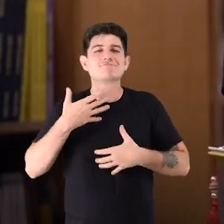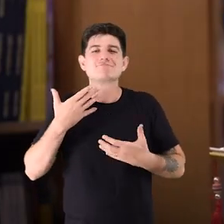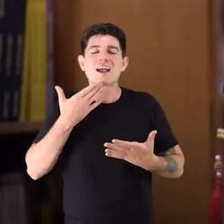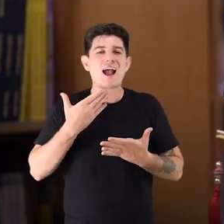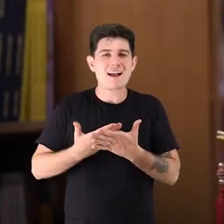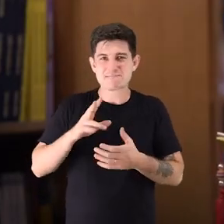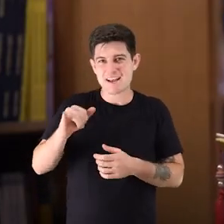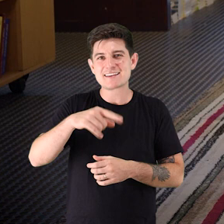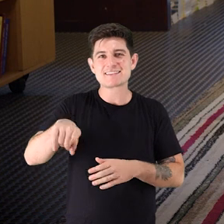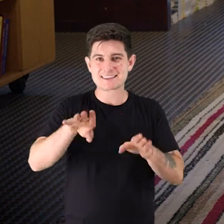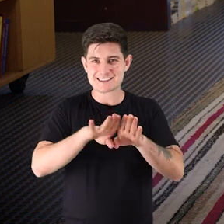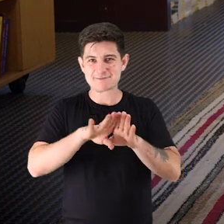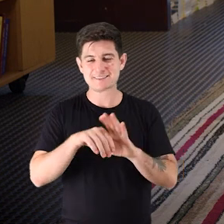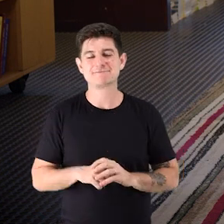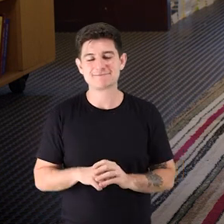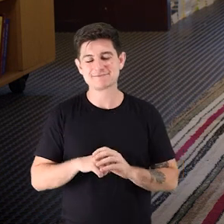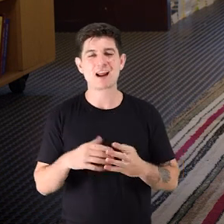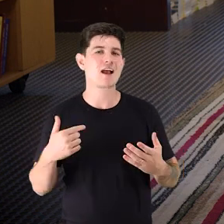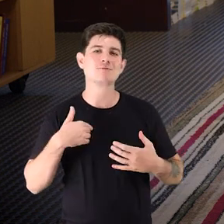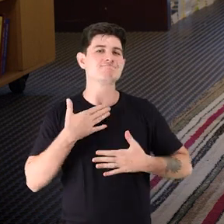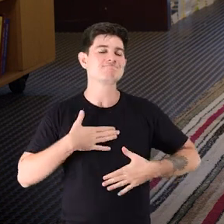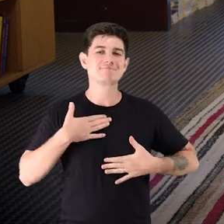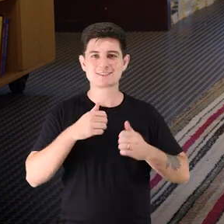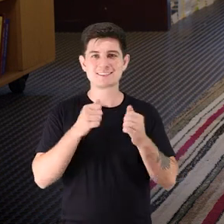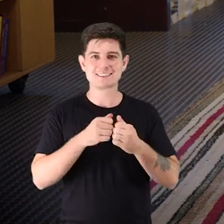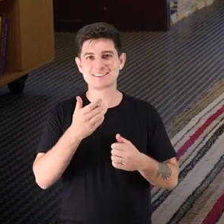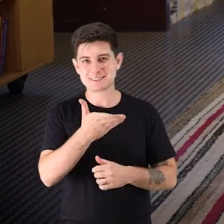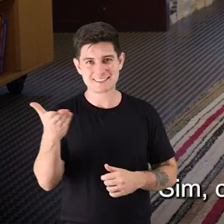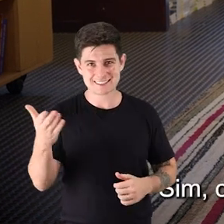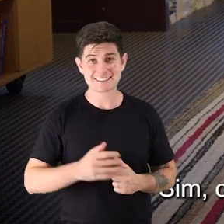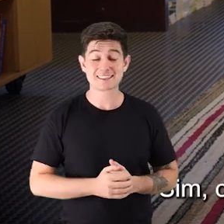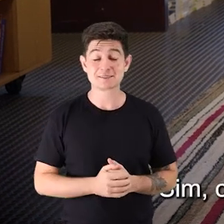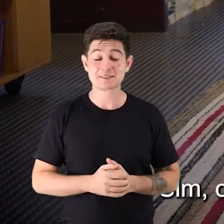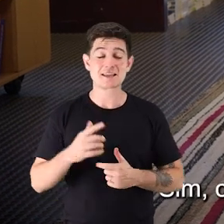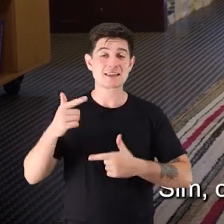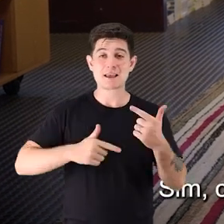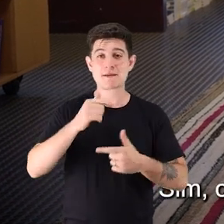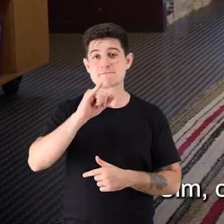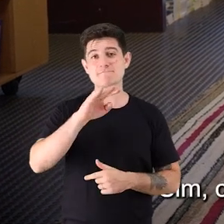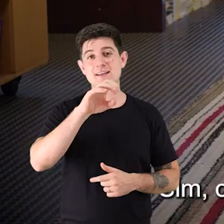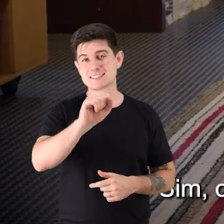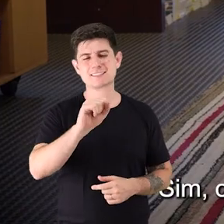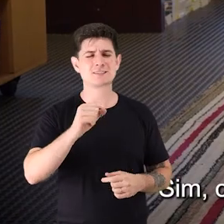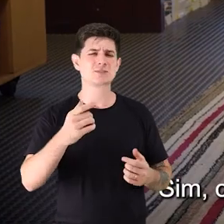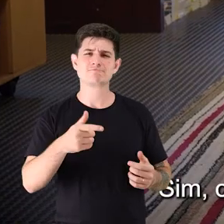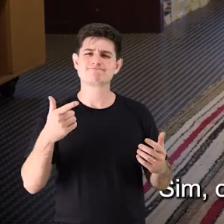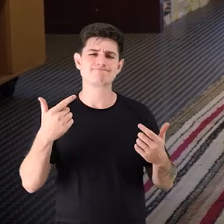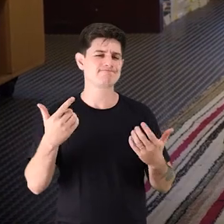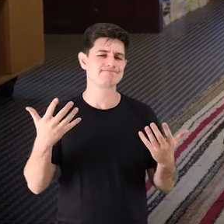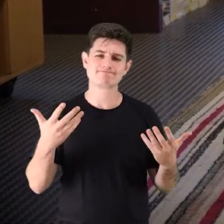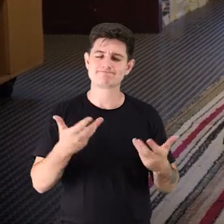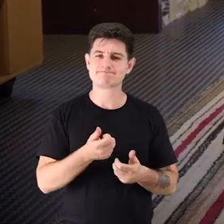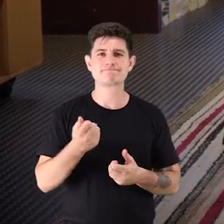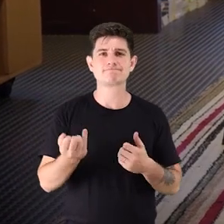juntos e encantar todos os mediadores. Zenaide, é um prazer estar aqui com vocês. O trabalho que vocês fazem no Instituto Brasil